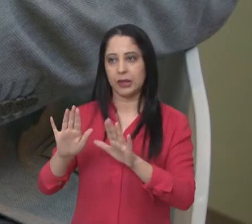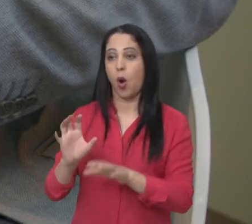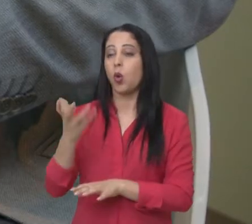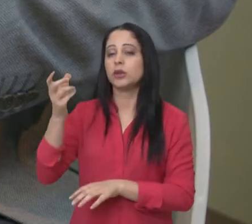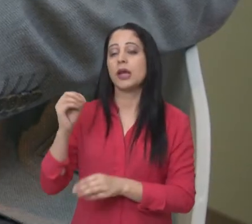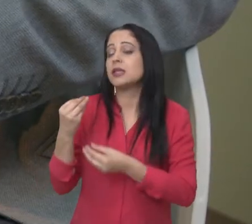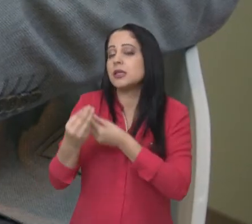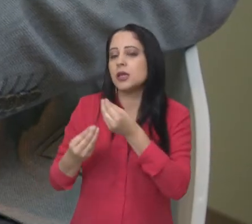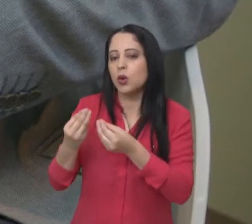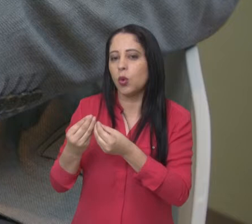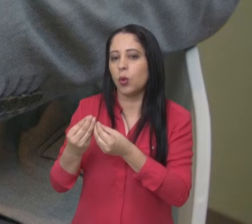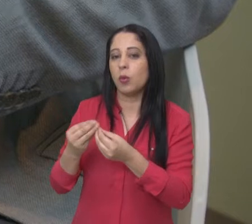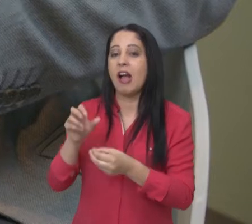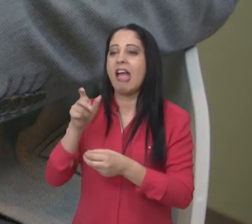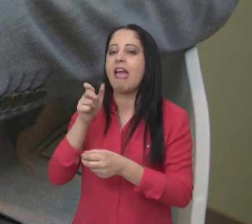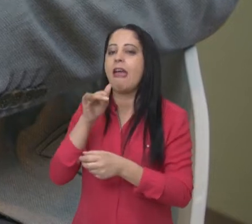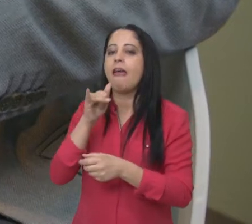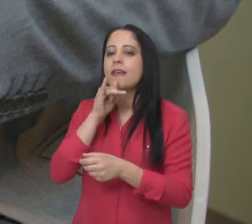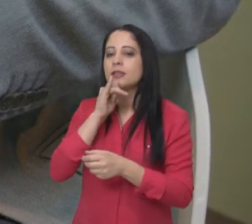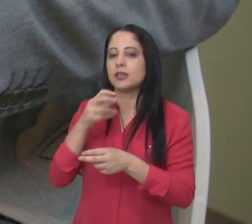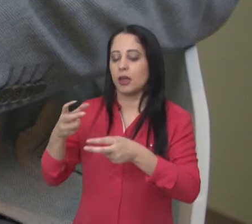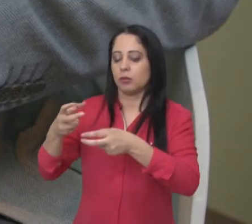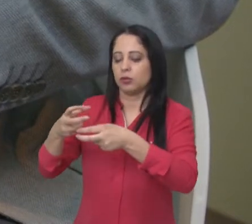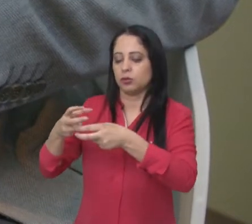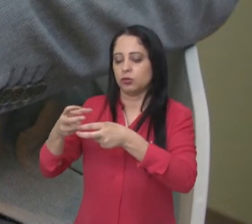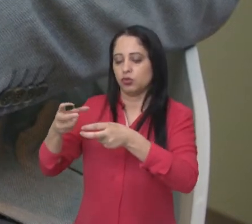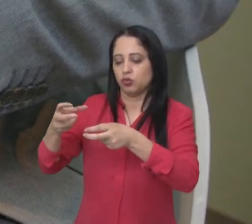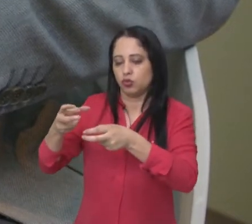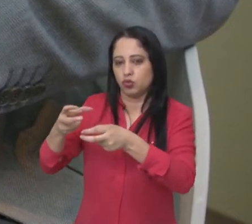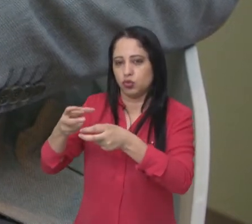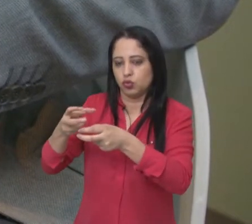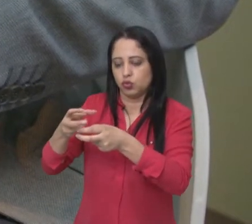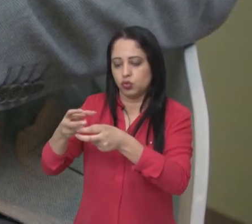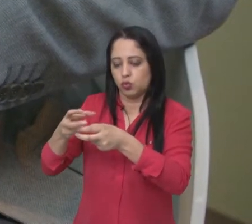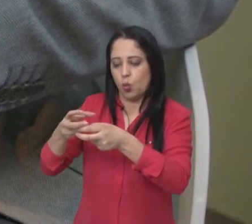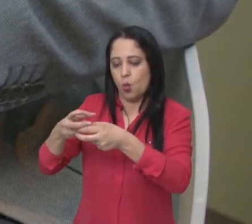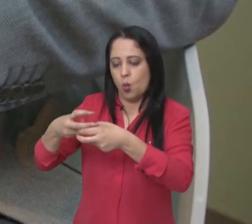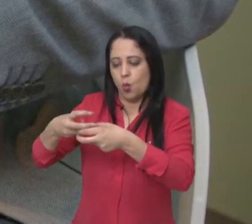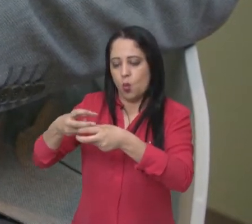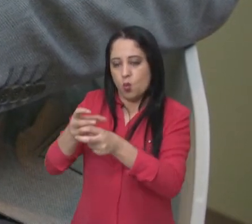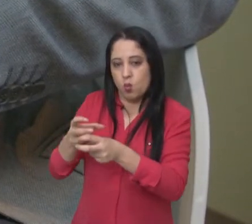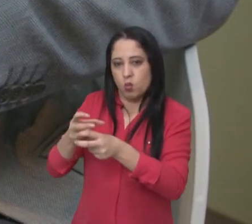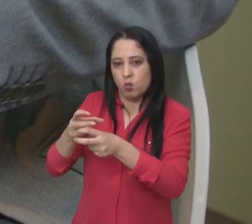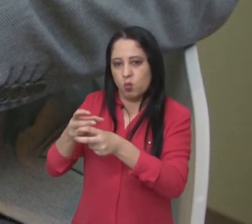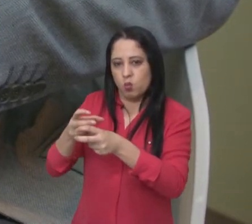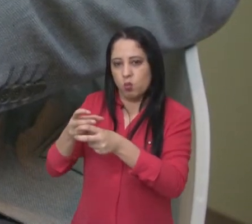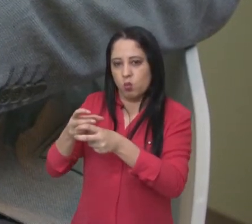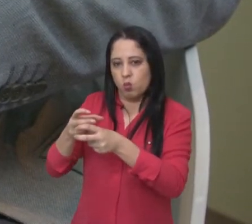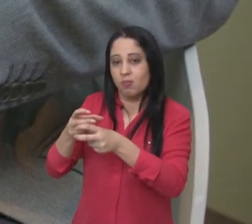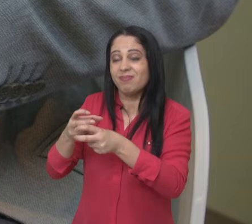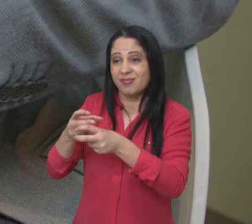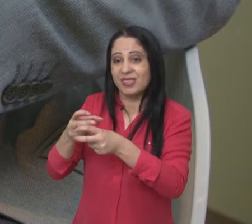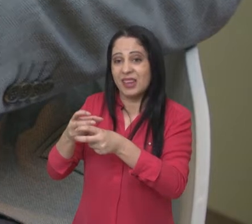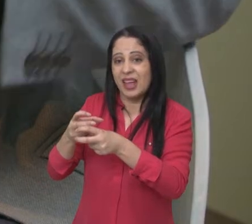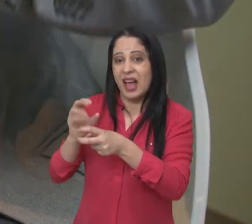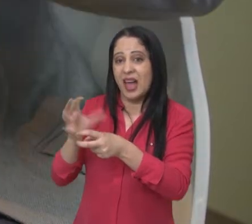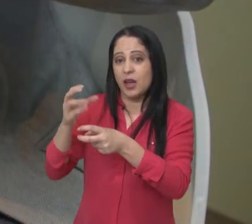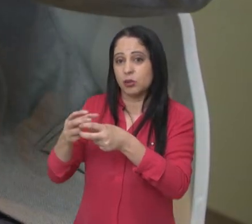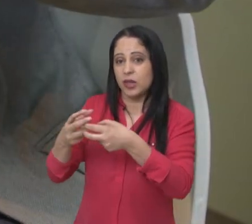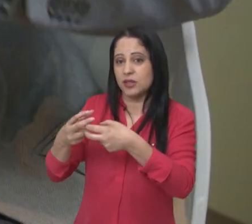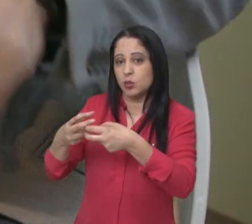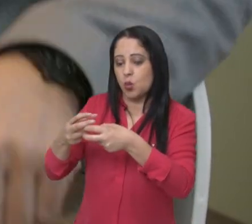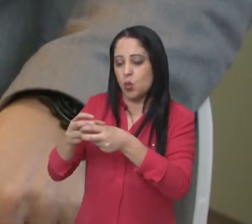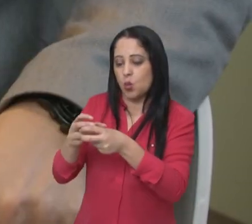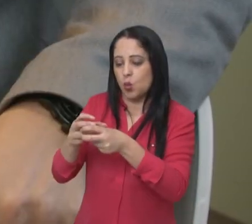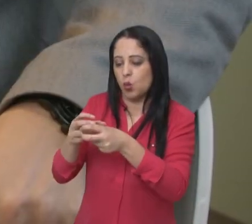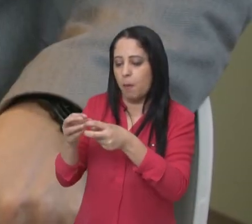que acontece? Quando o disco intervertebral ele sai da posição original dele e ele acaba extravasando para o canal vertebral. E